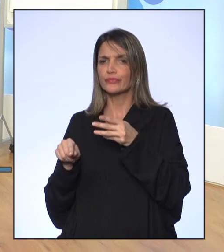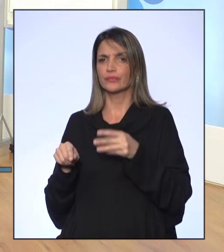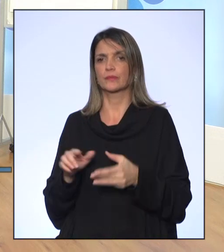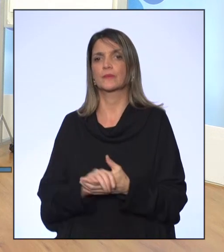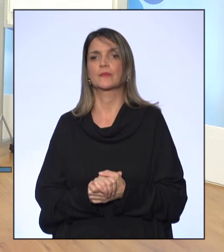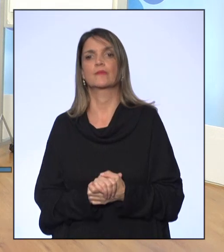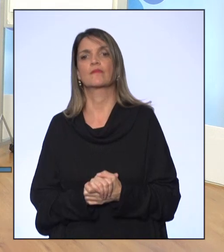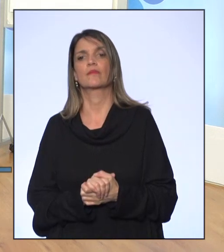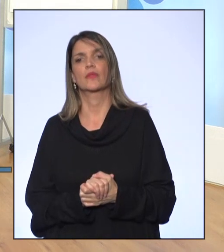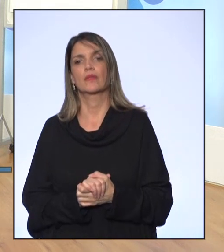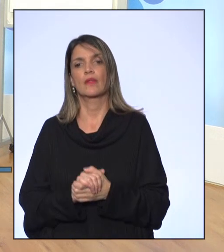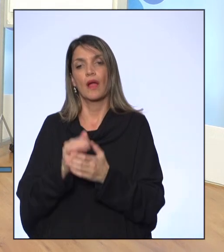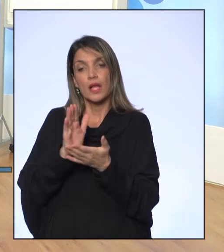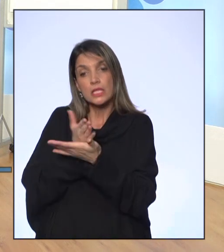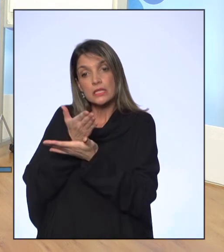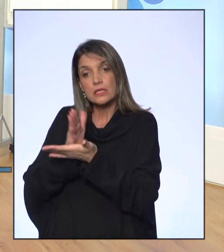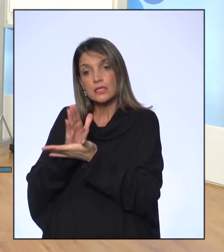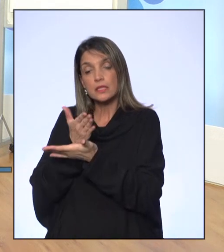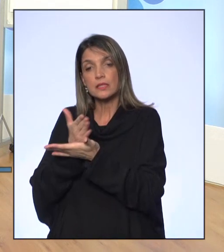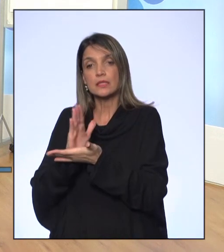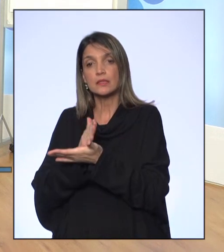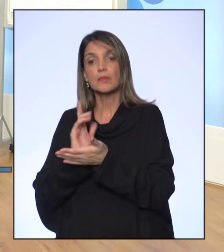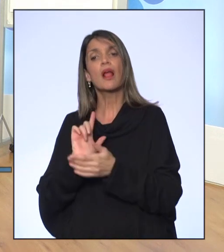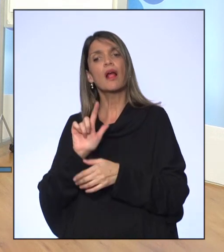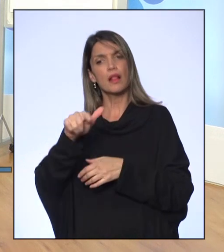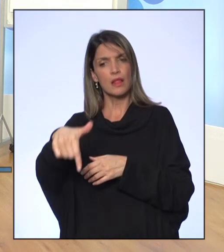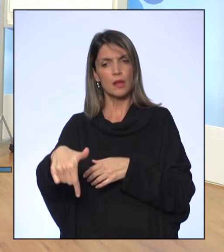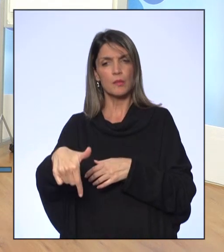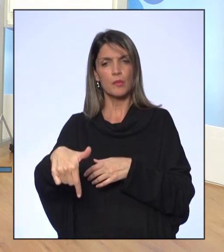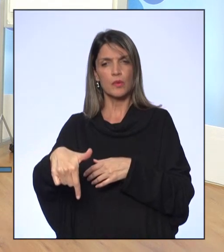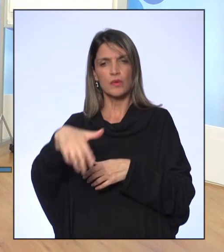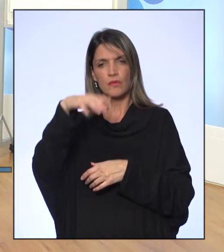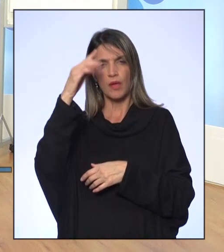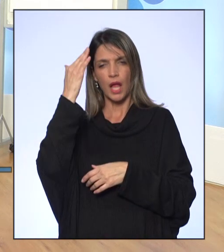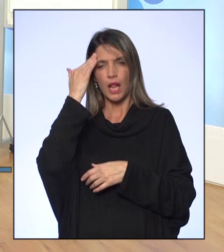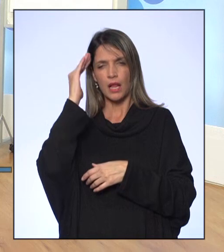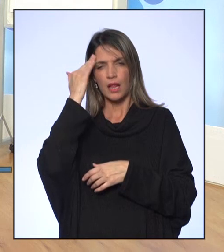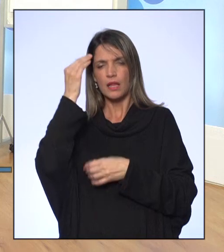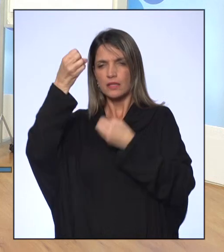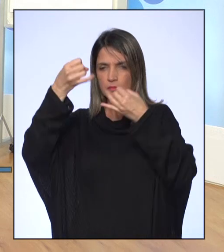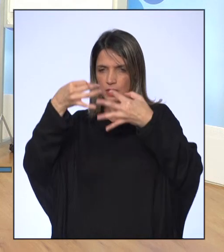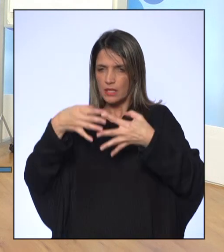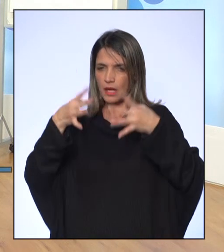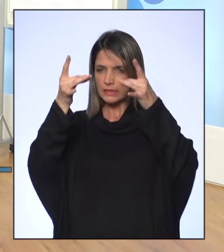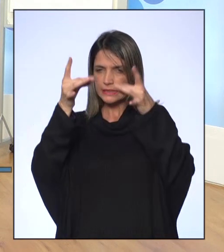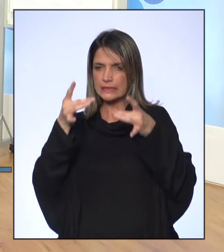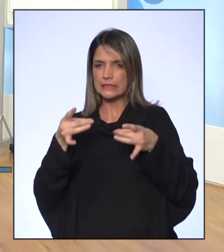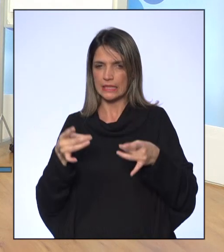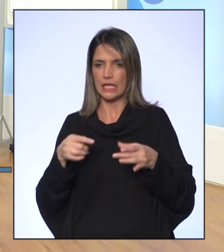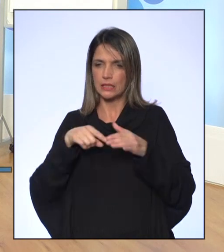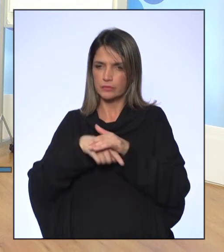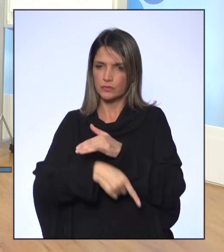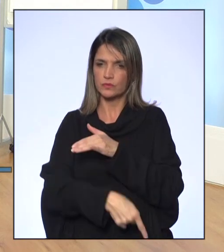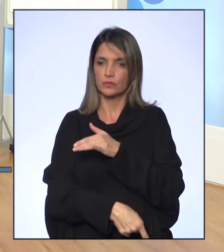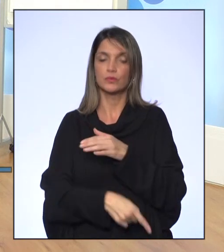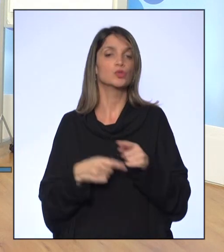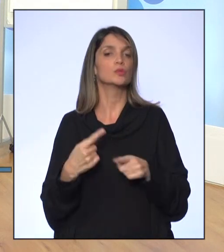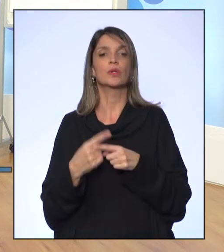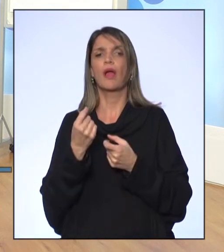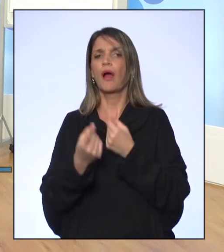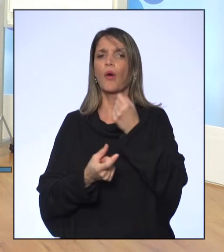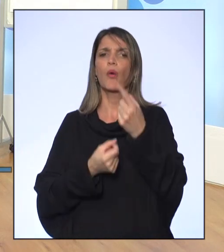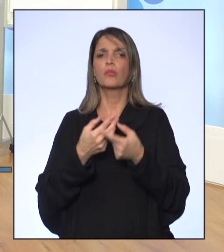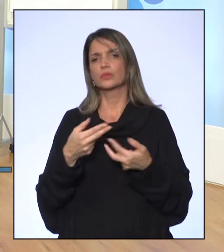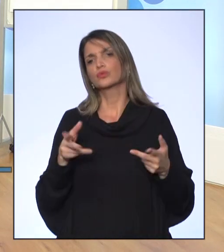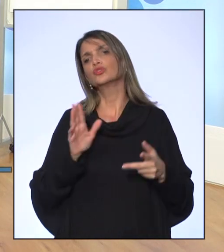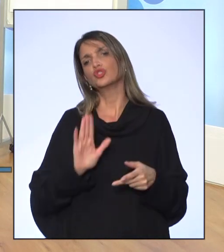discrimina muito essa ideia distributiva também, que mais pra frente nós vamos abordar ela e falar um pouco mais sobre isso, Se aprofundar, né? Porque algumas coisas já foram